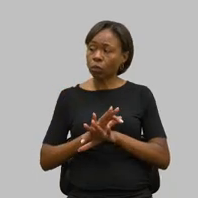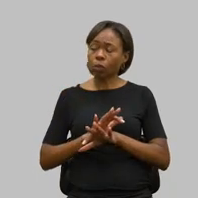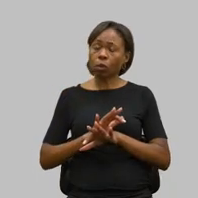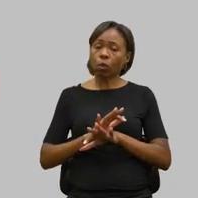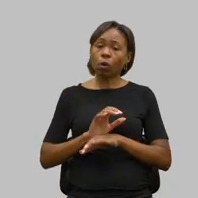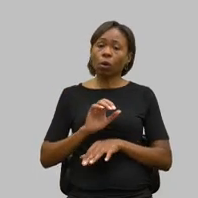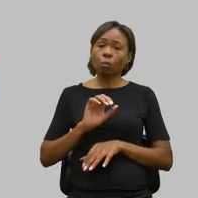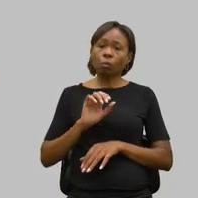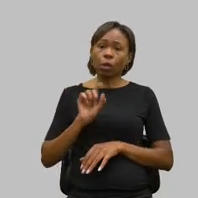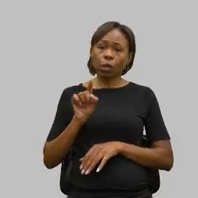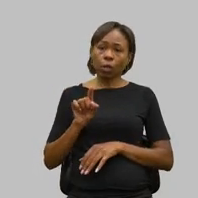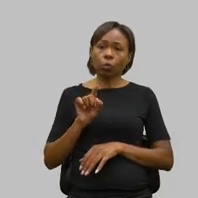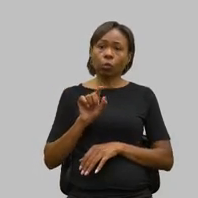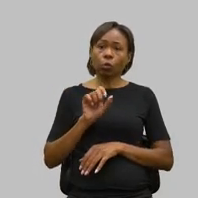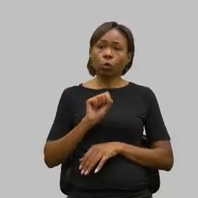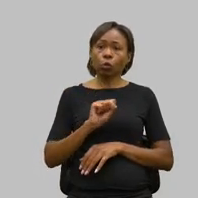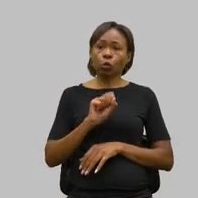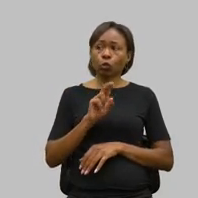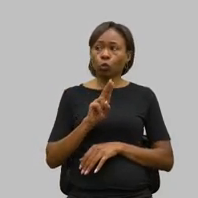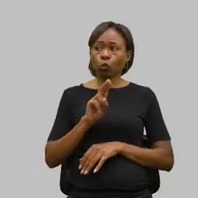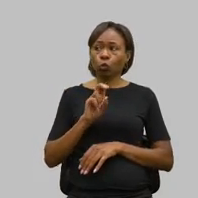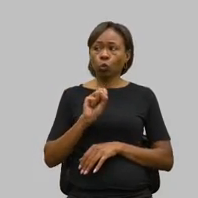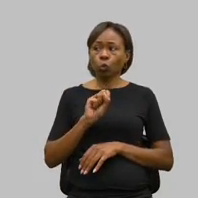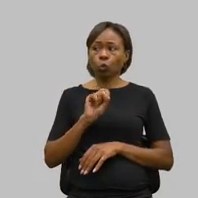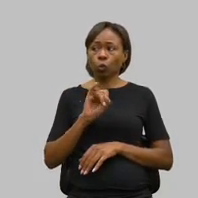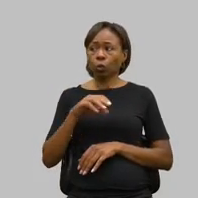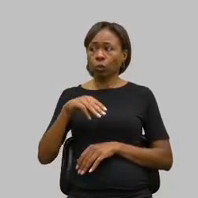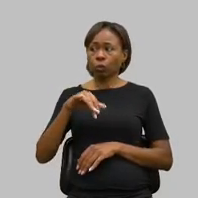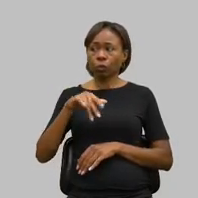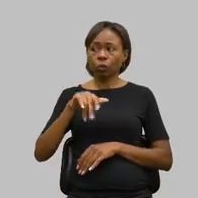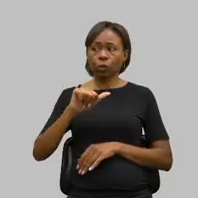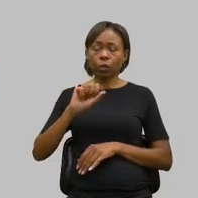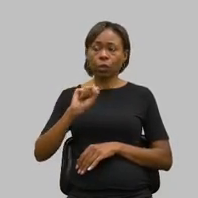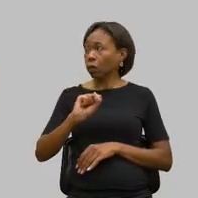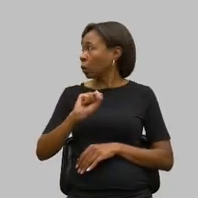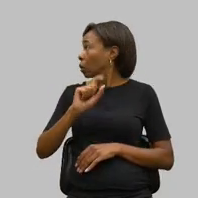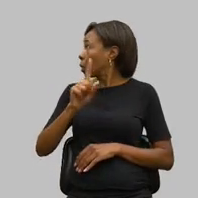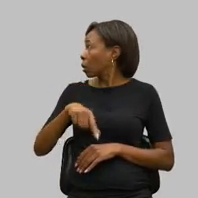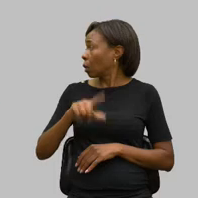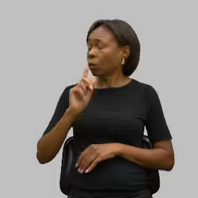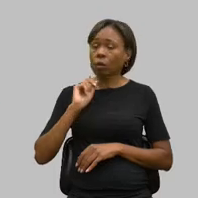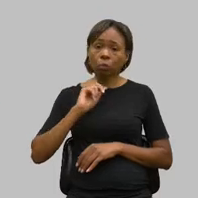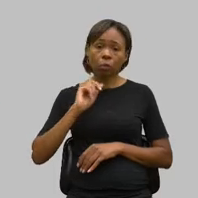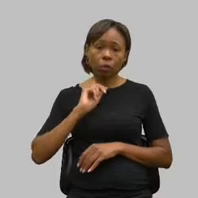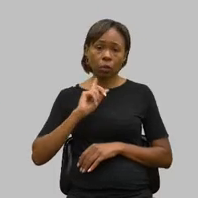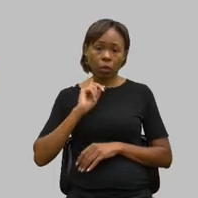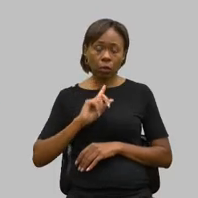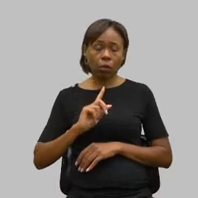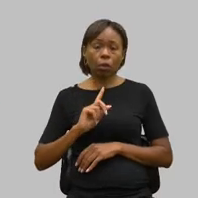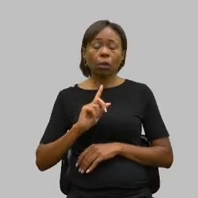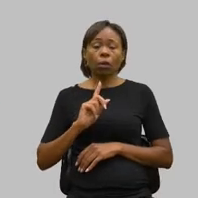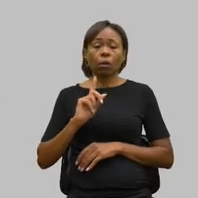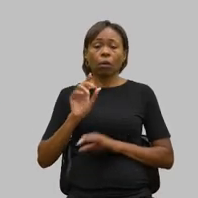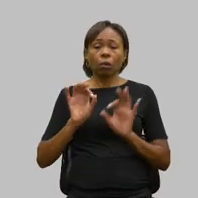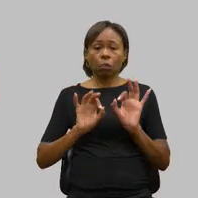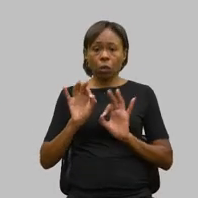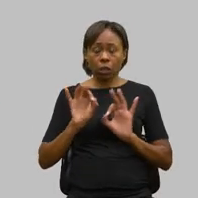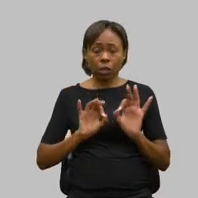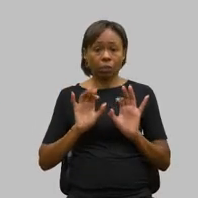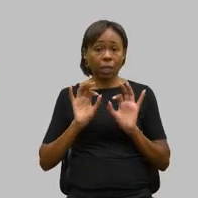em Minas? Um programa que eu acredito que está dando muito certo. Quais são as metas que o Valora